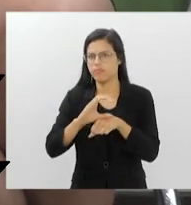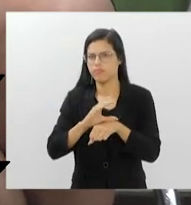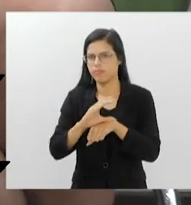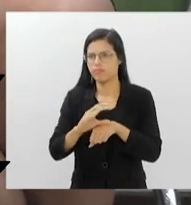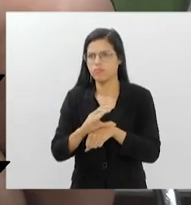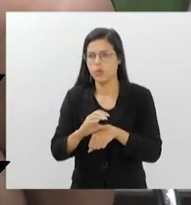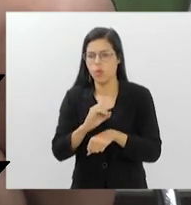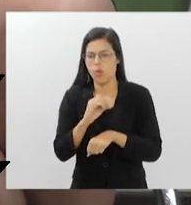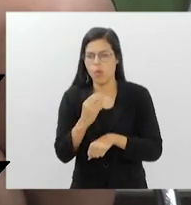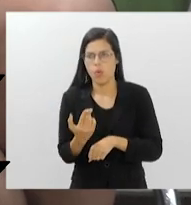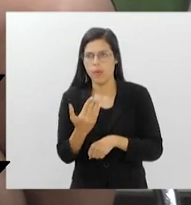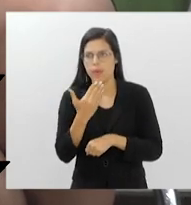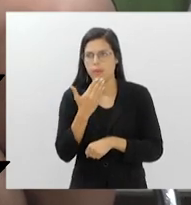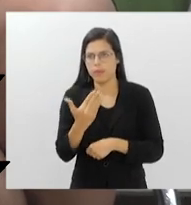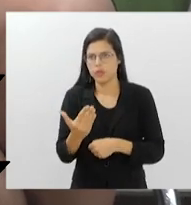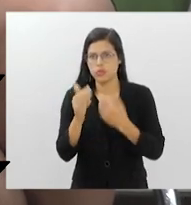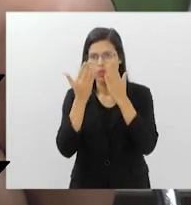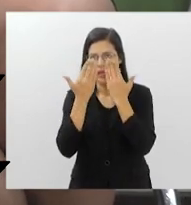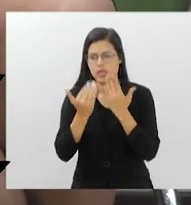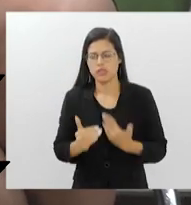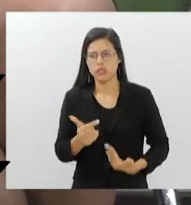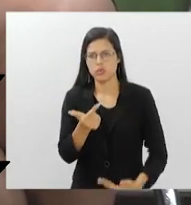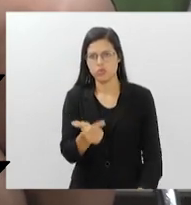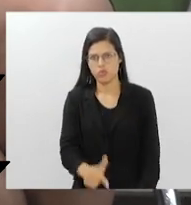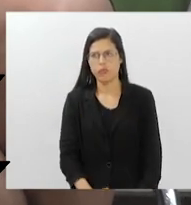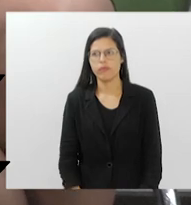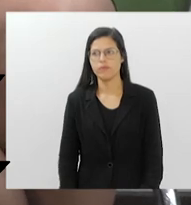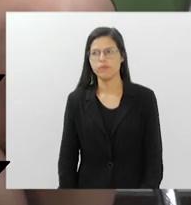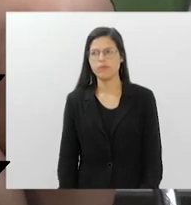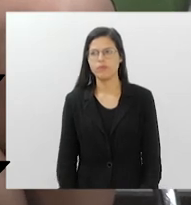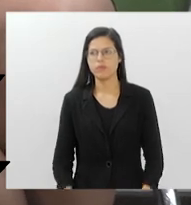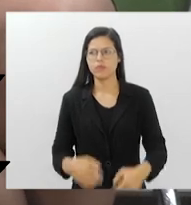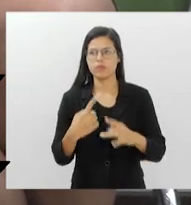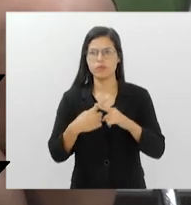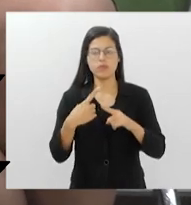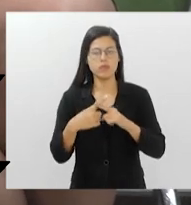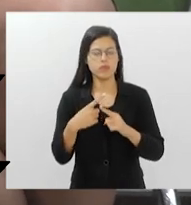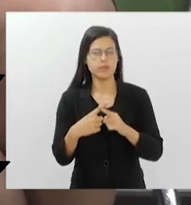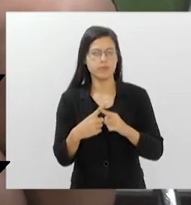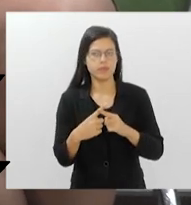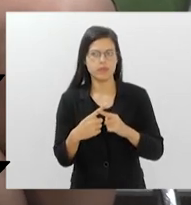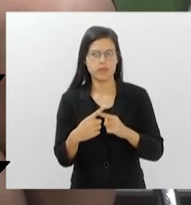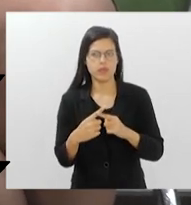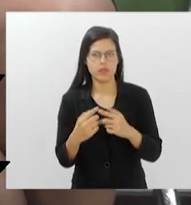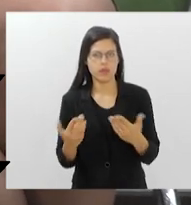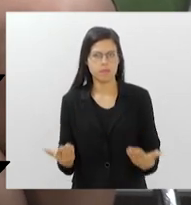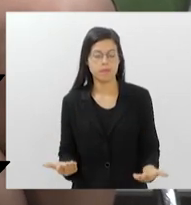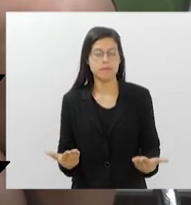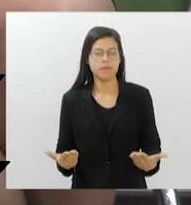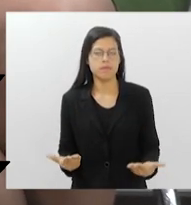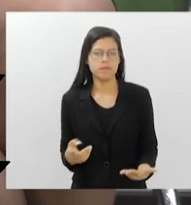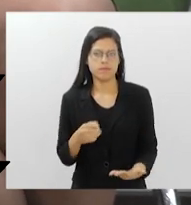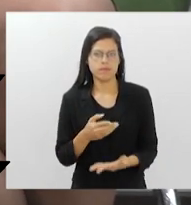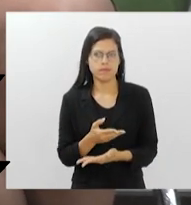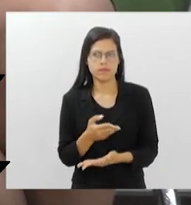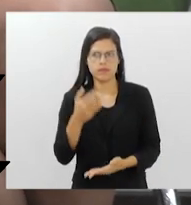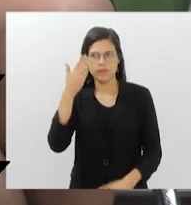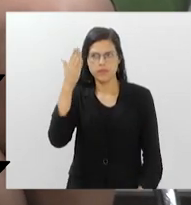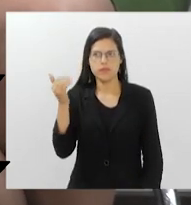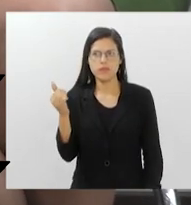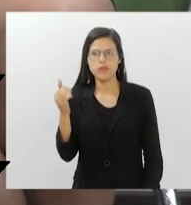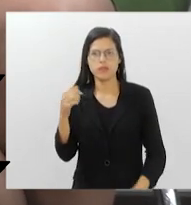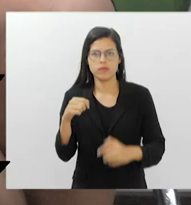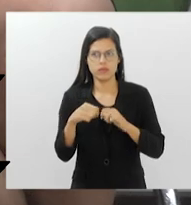ou o pedido de vista Por que senhor presidente sabe bem vossa excelência que